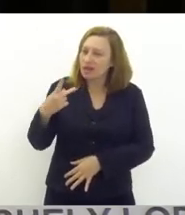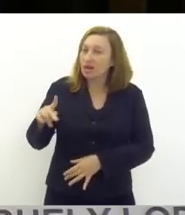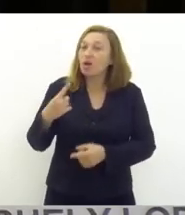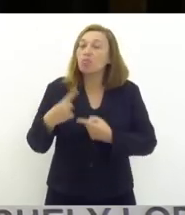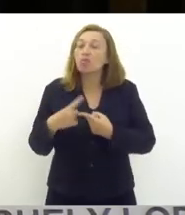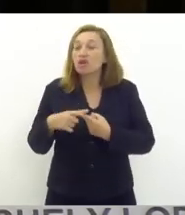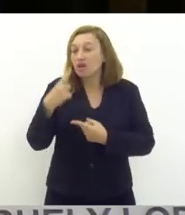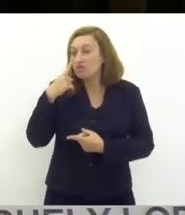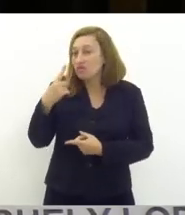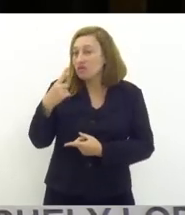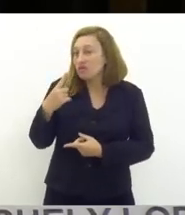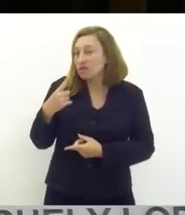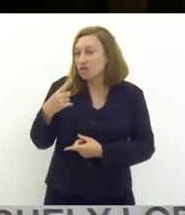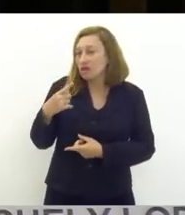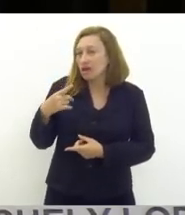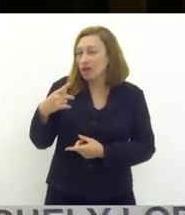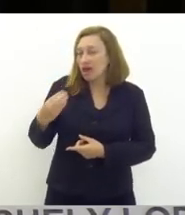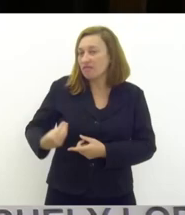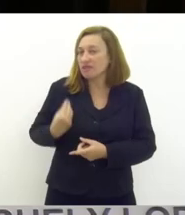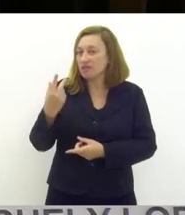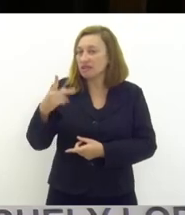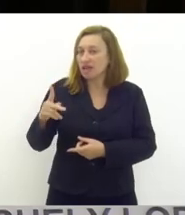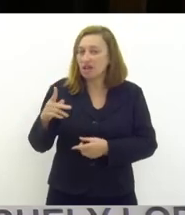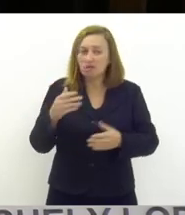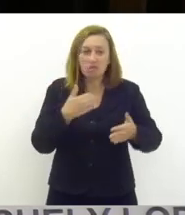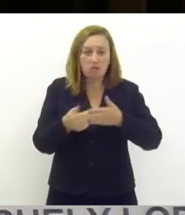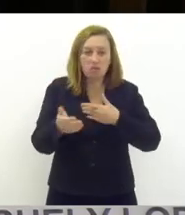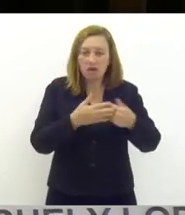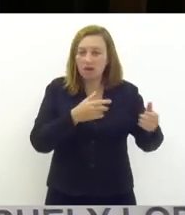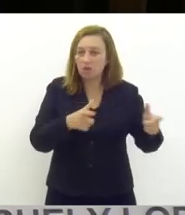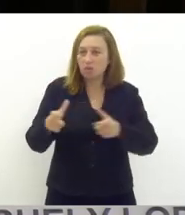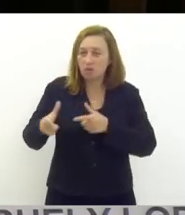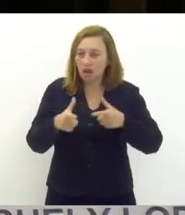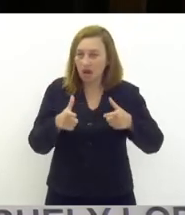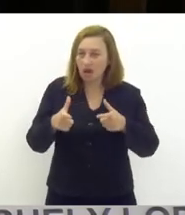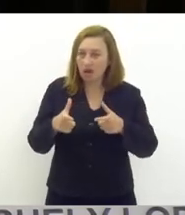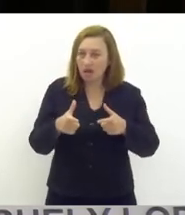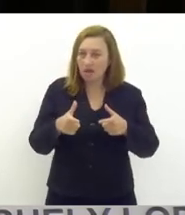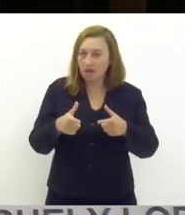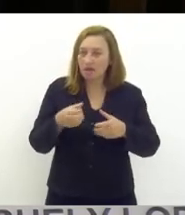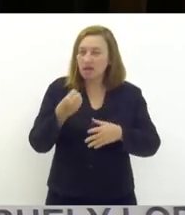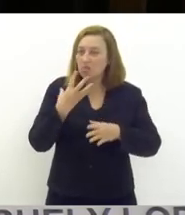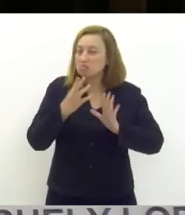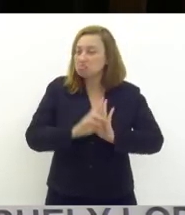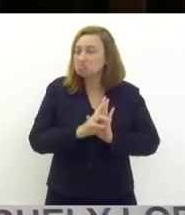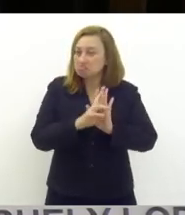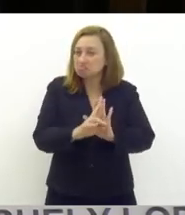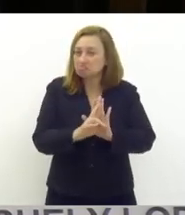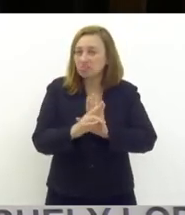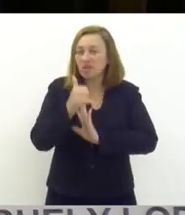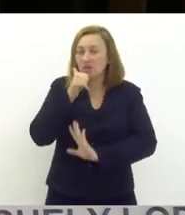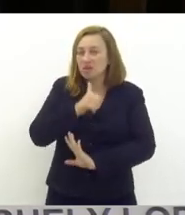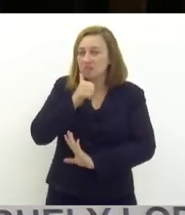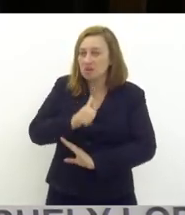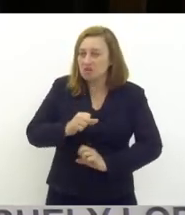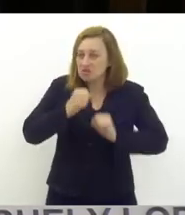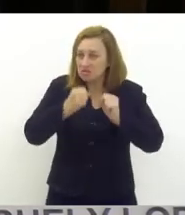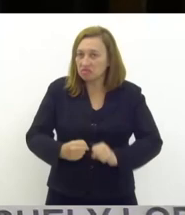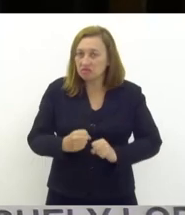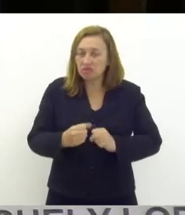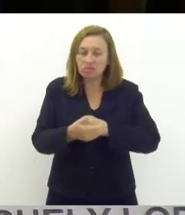que a presença dela em todos os lugares se sobressaía por isso por essa representação feminina firme